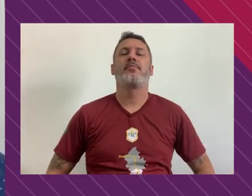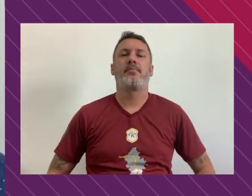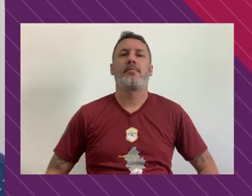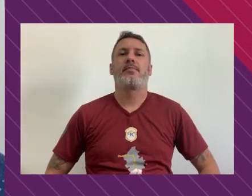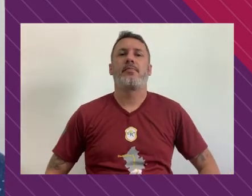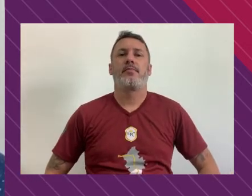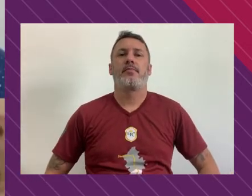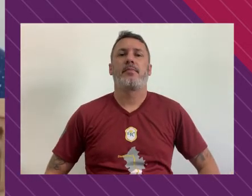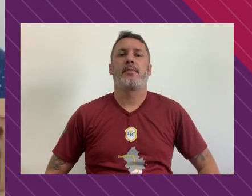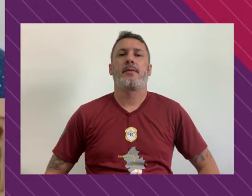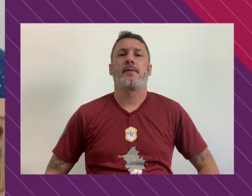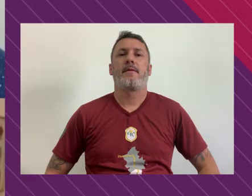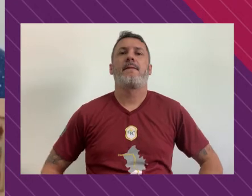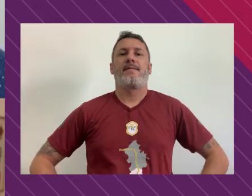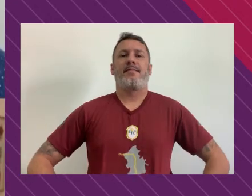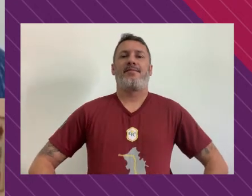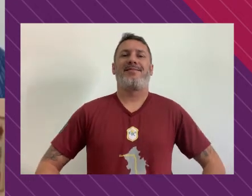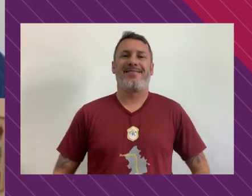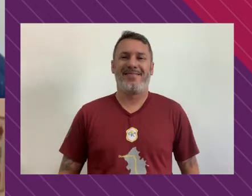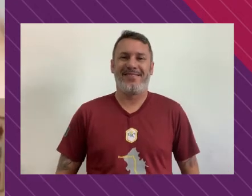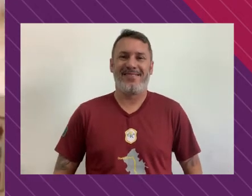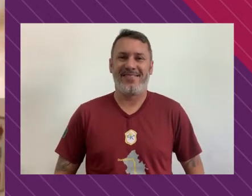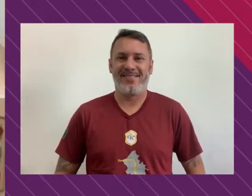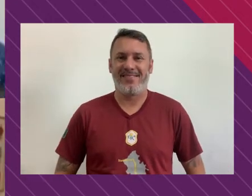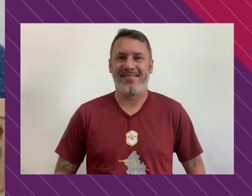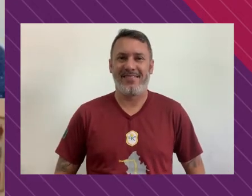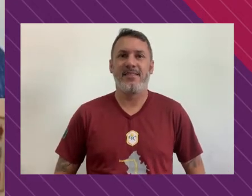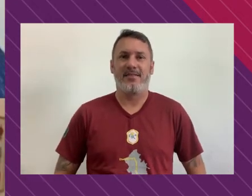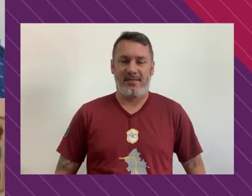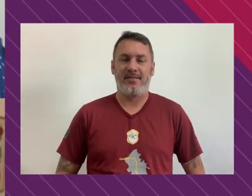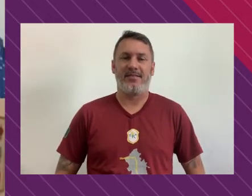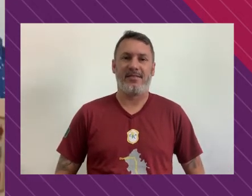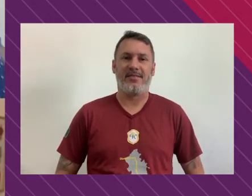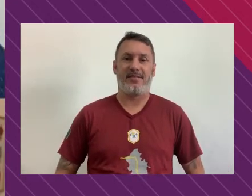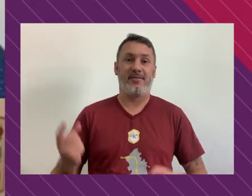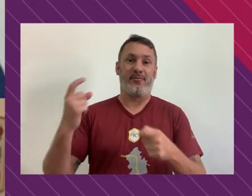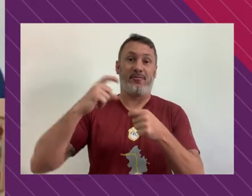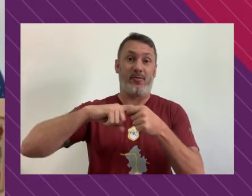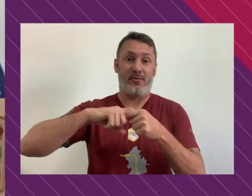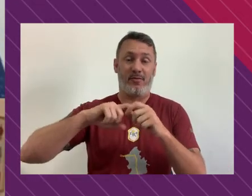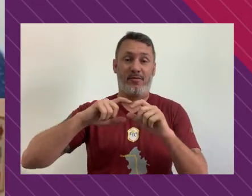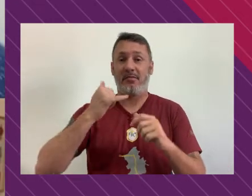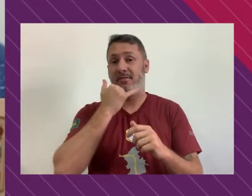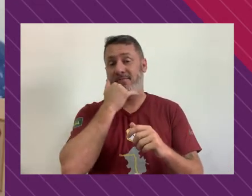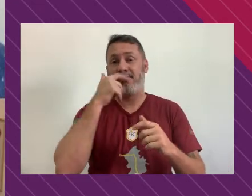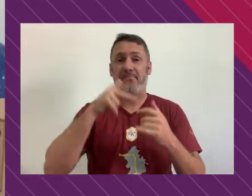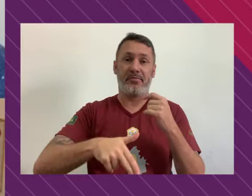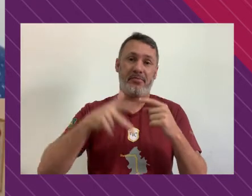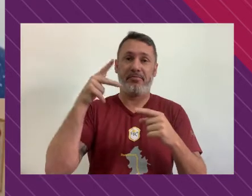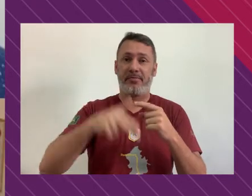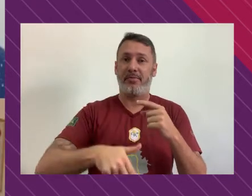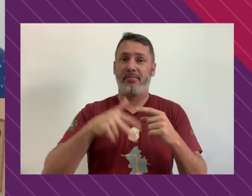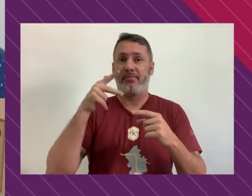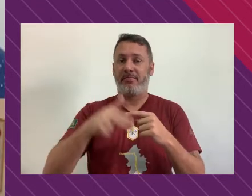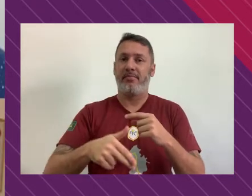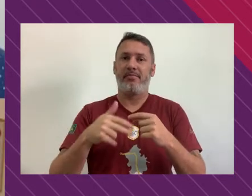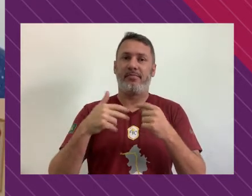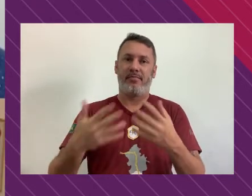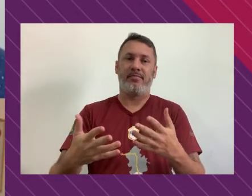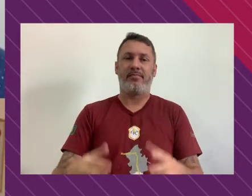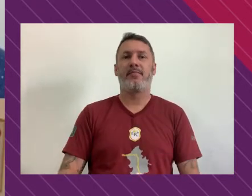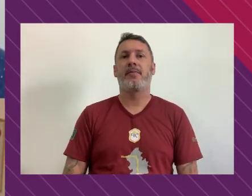exatas, entre tantas outras, né? O que eu acho que a gente tem que ter em mente é cada vez mais a questão da transdisciplinaridade.